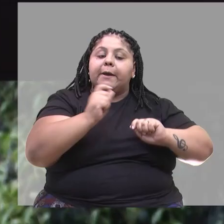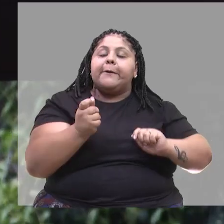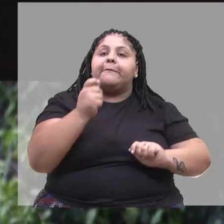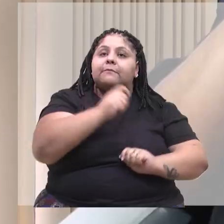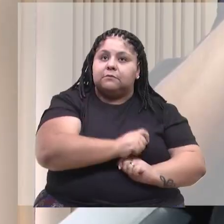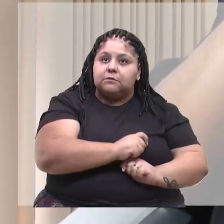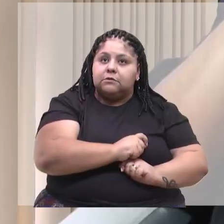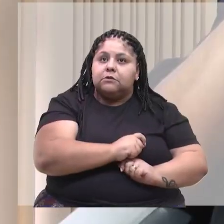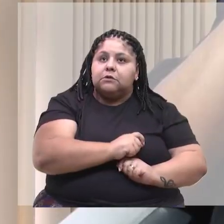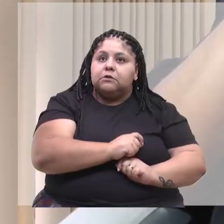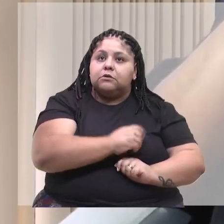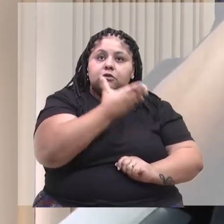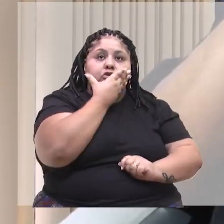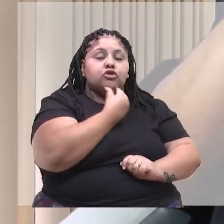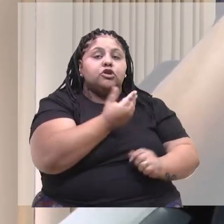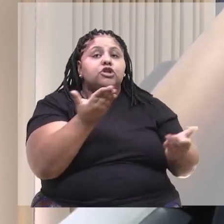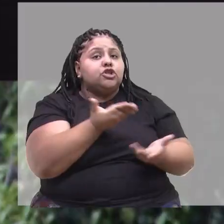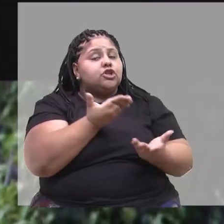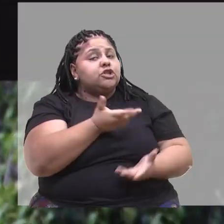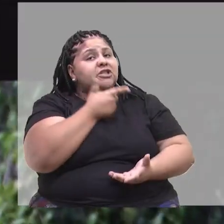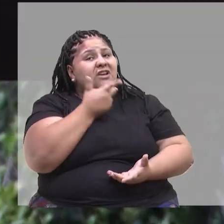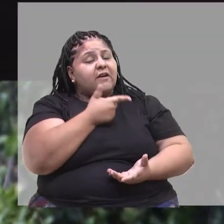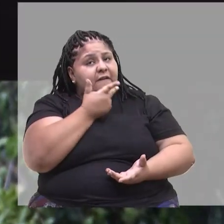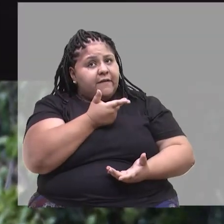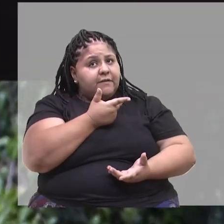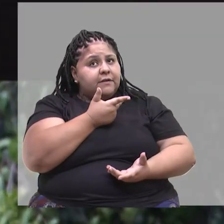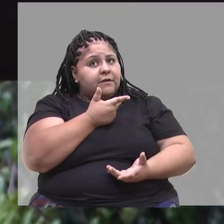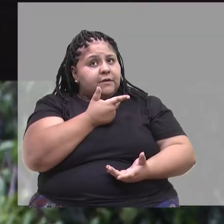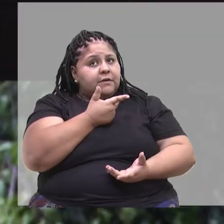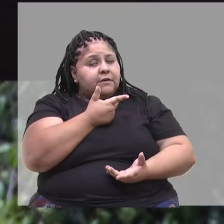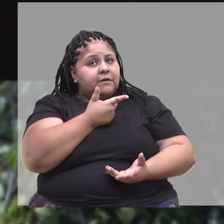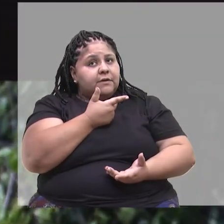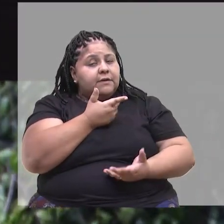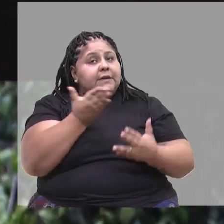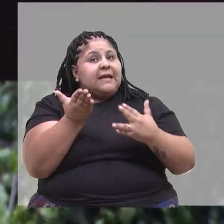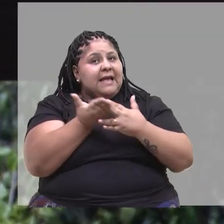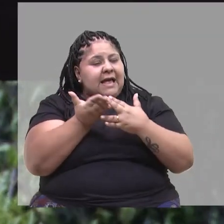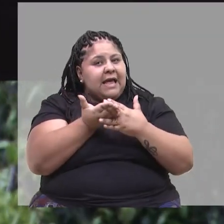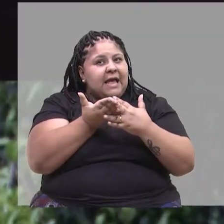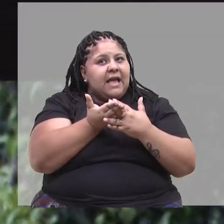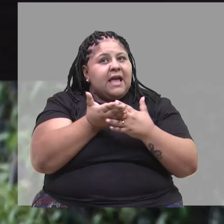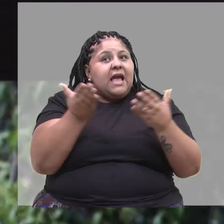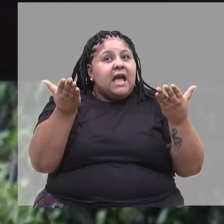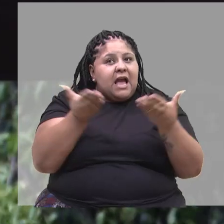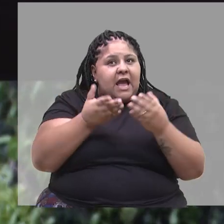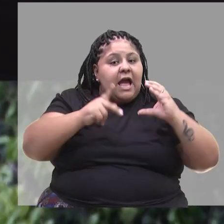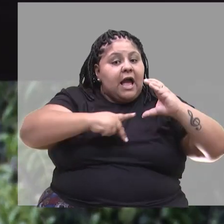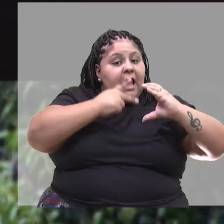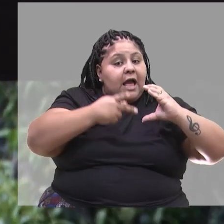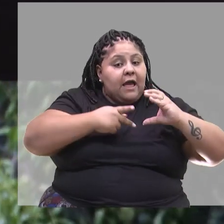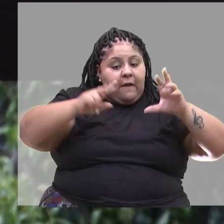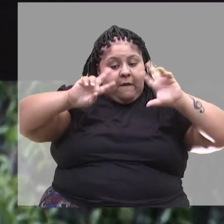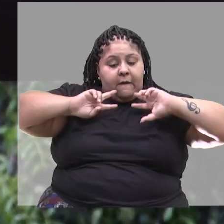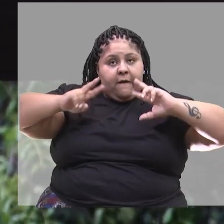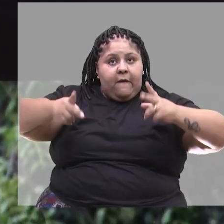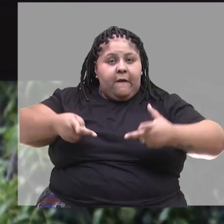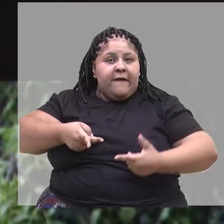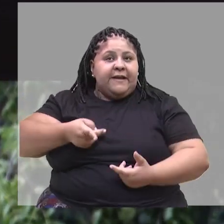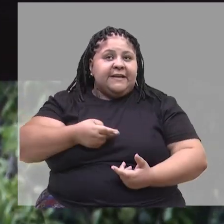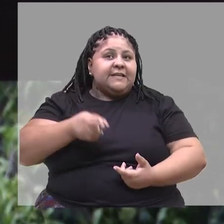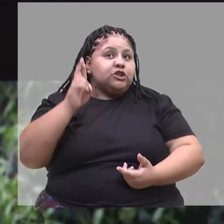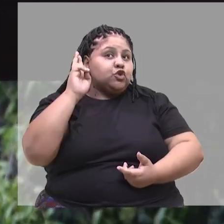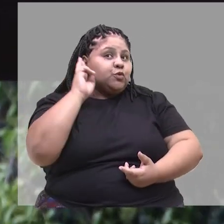que precisa. O Reis já falou, comentamos antes no intervalo, a Câmara também agora reconheceu a